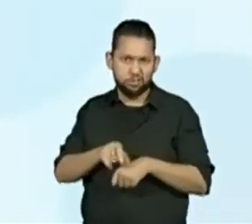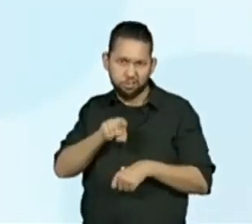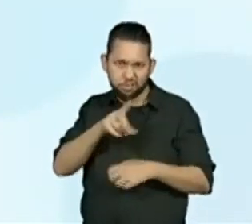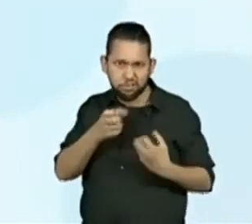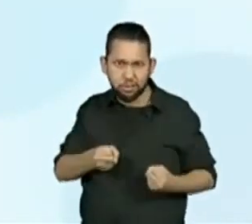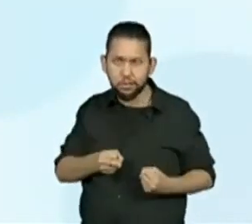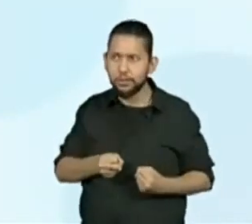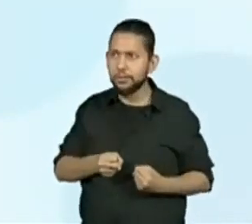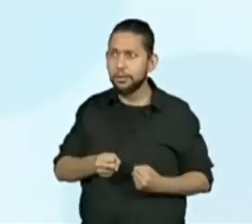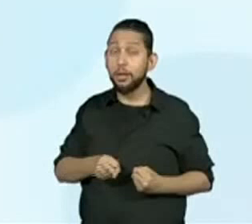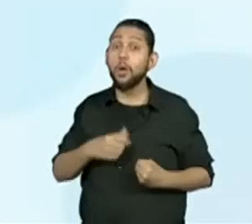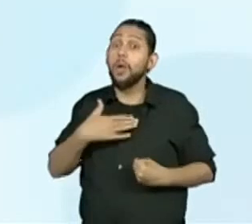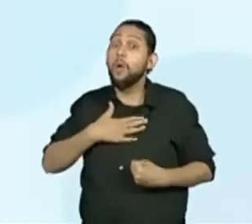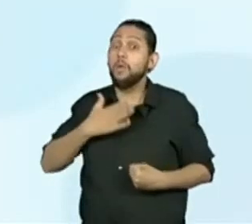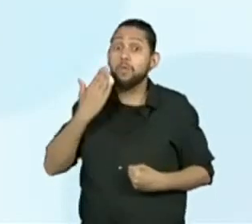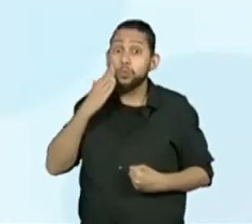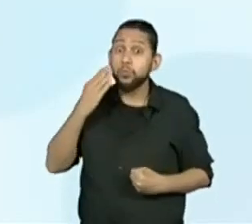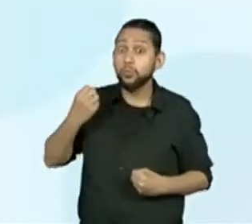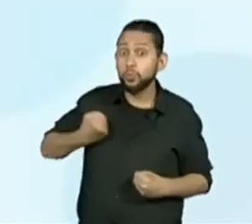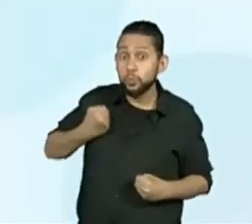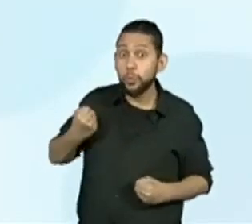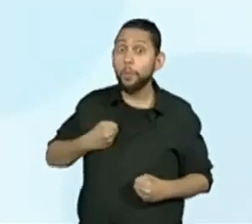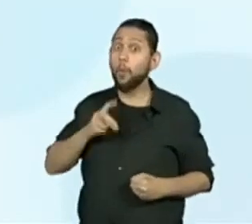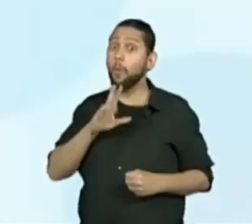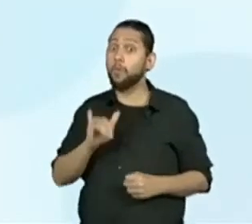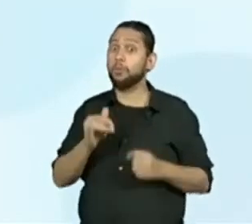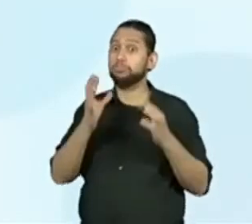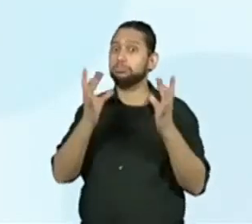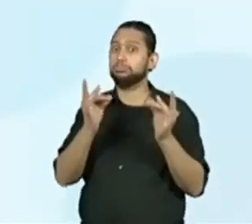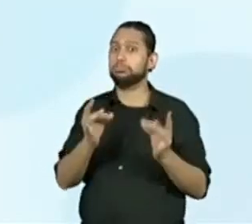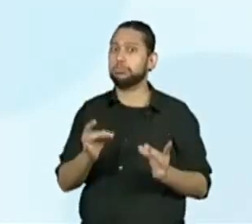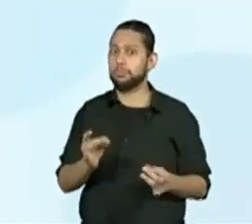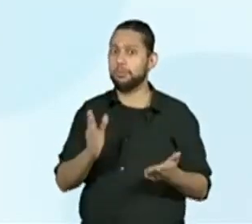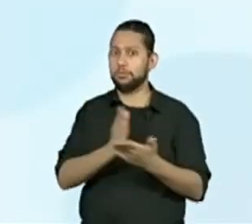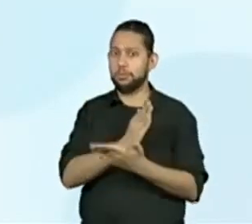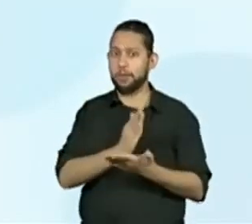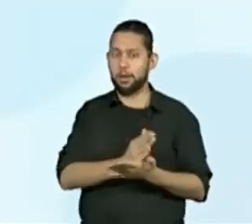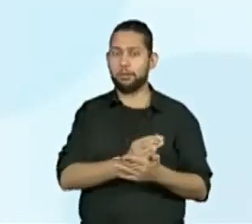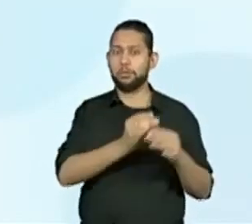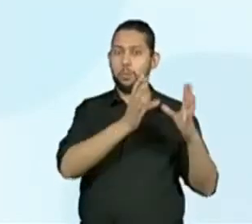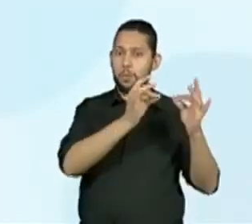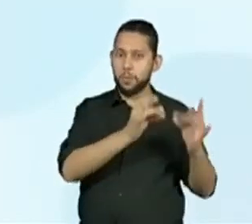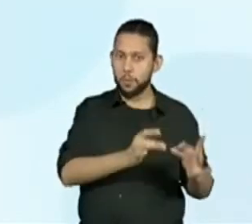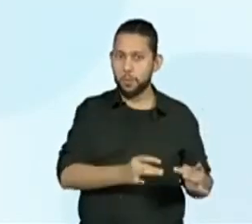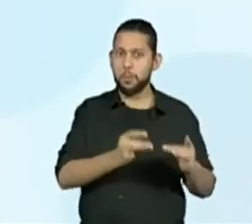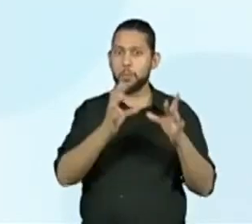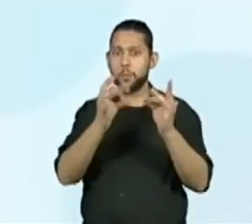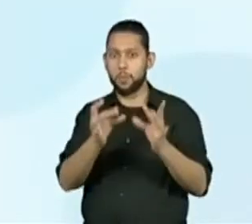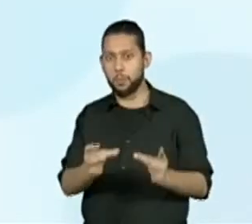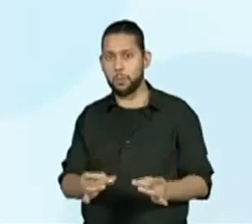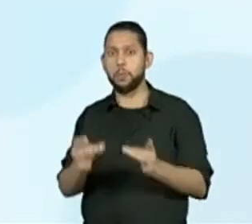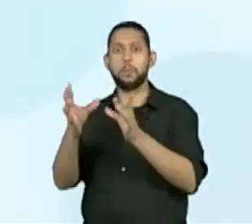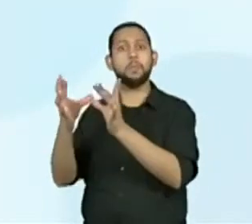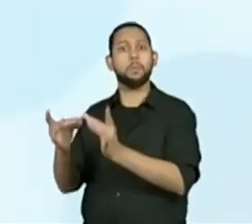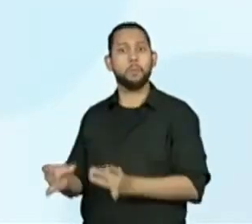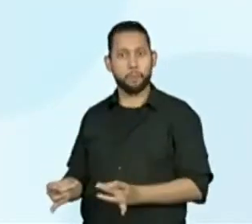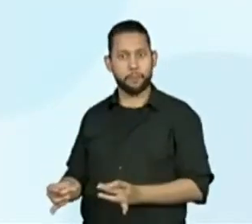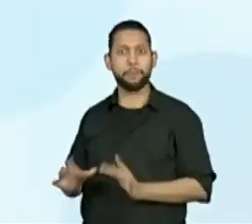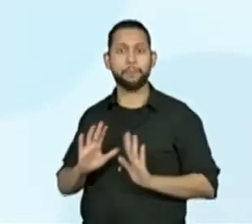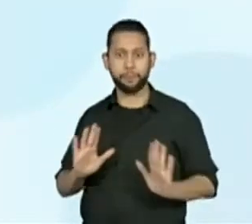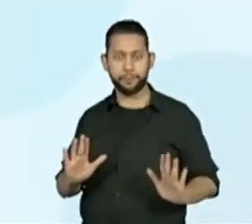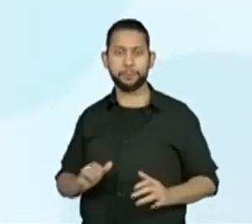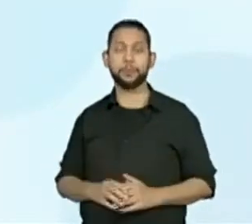acham eu vou decompor o número aqui e fazer o algoritmo separar tu tá bom eu vou fazer